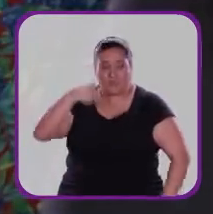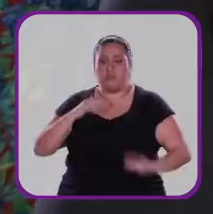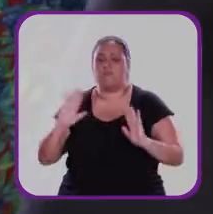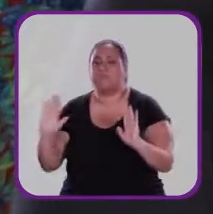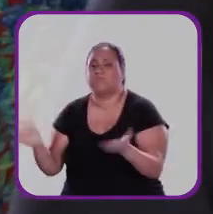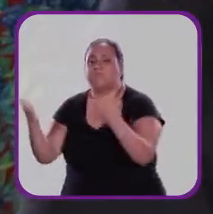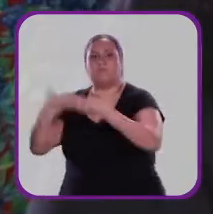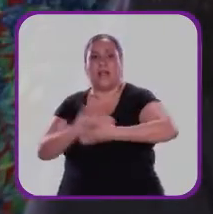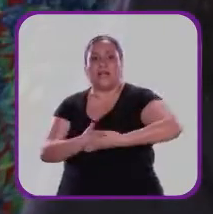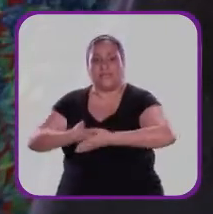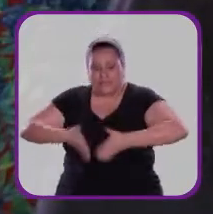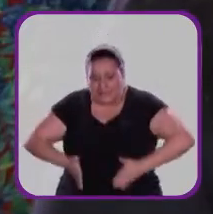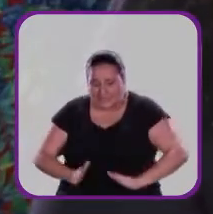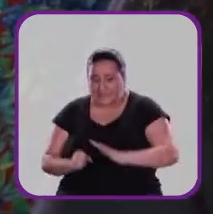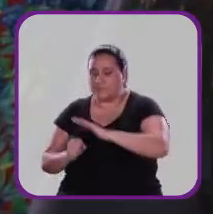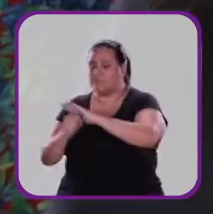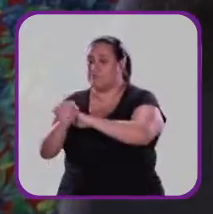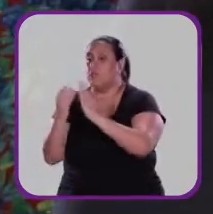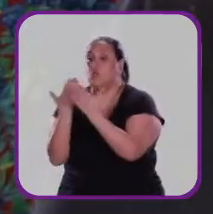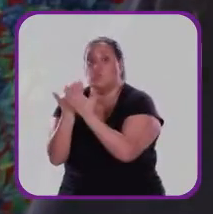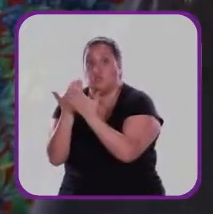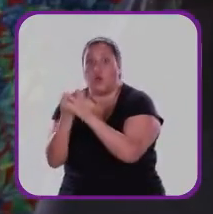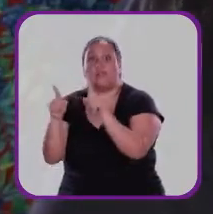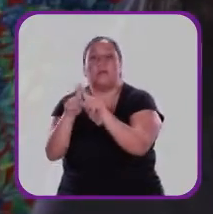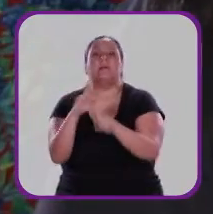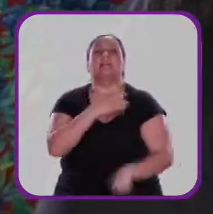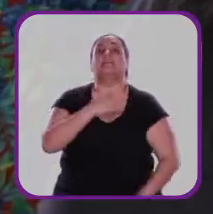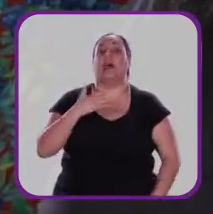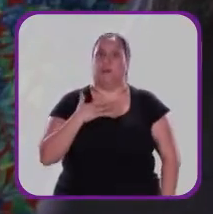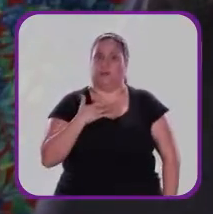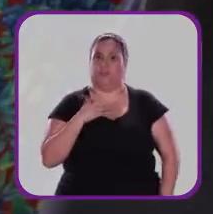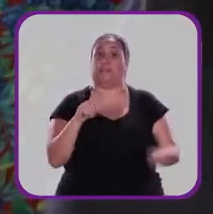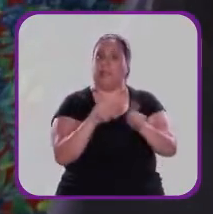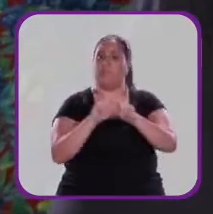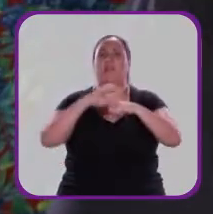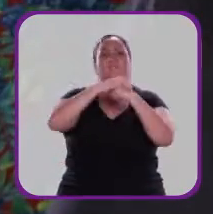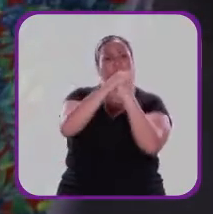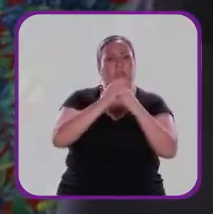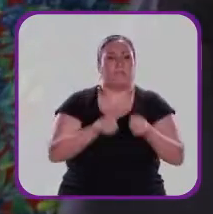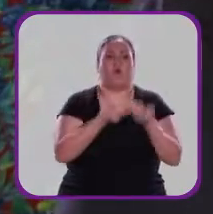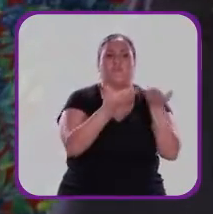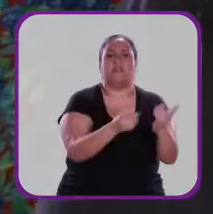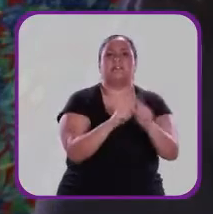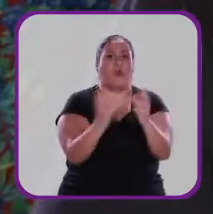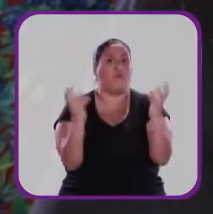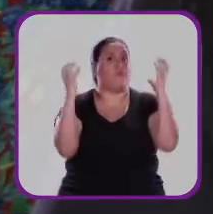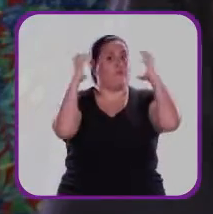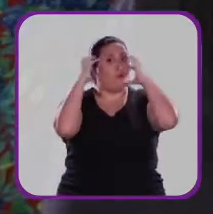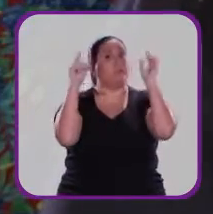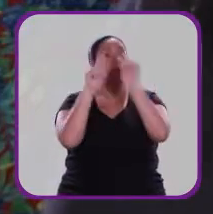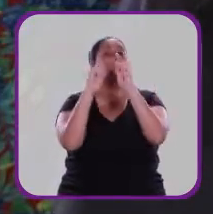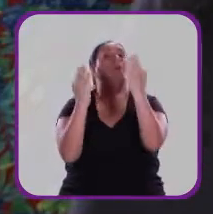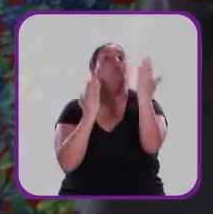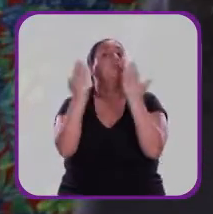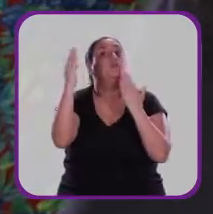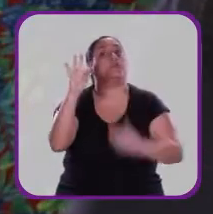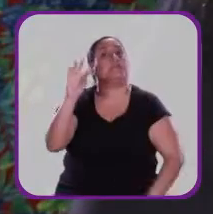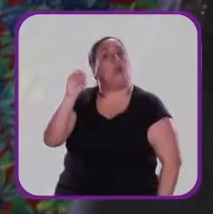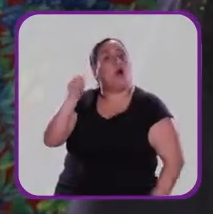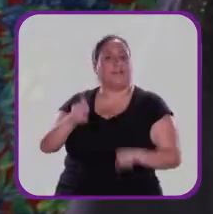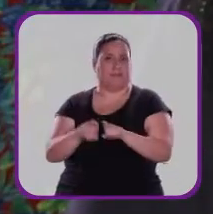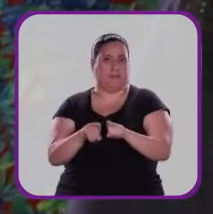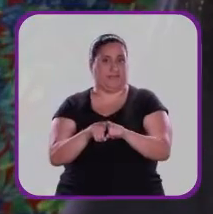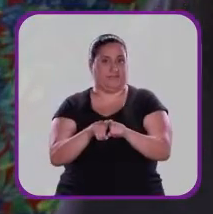o estímulo desde o nascimento, nas creches e nas clínicas da família, com o fisioterapeuta, o fonoaudiólogo, o psicólogo e o